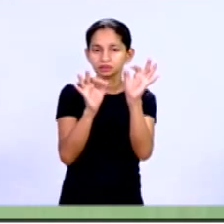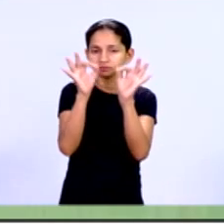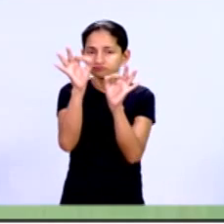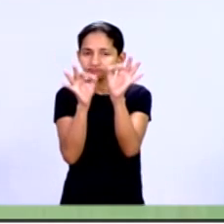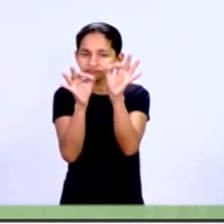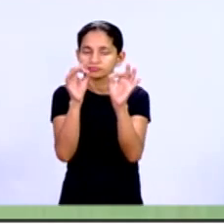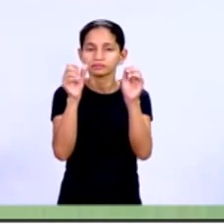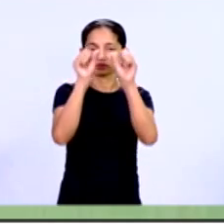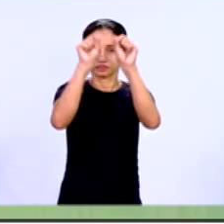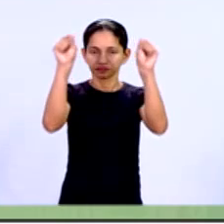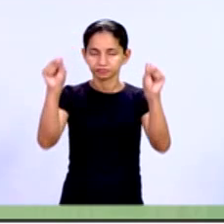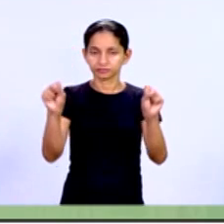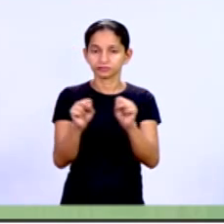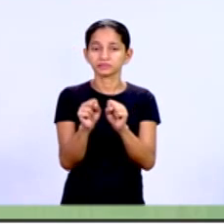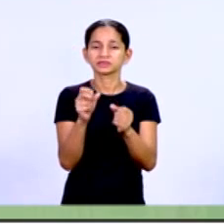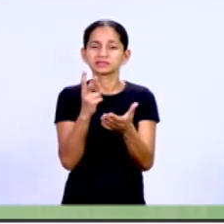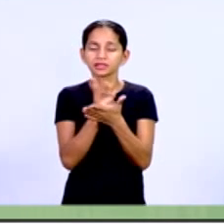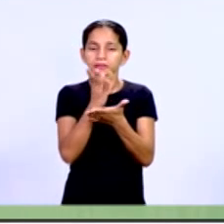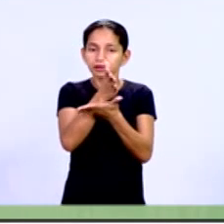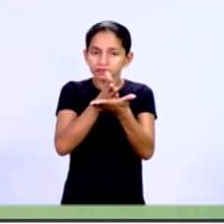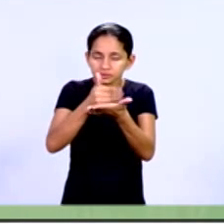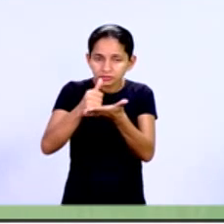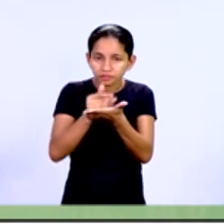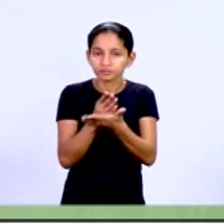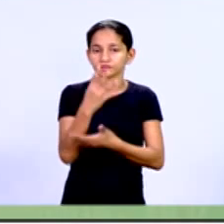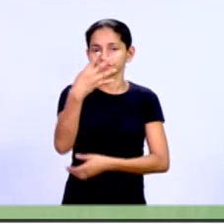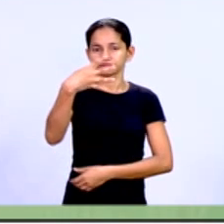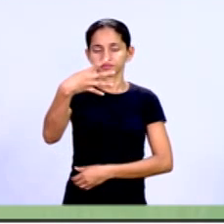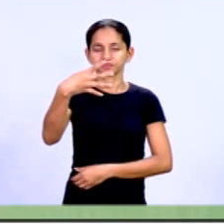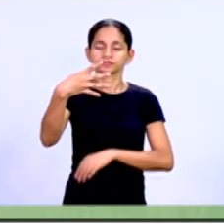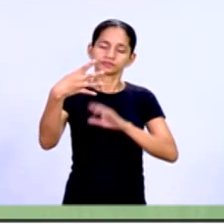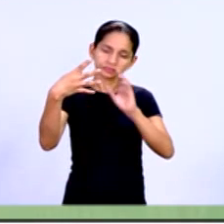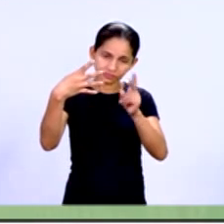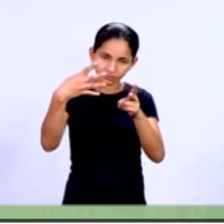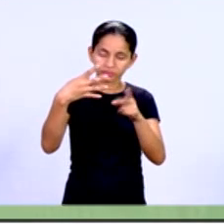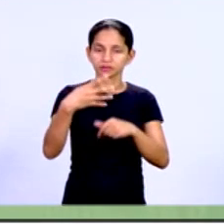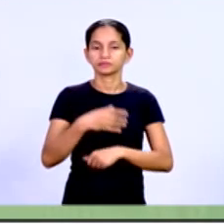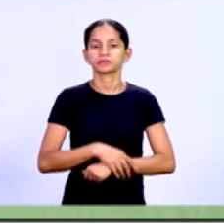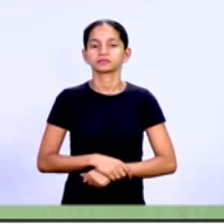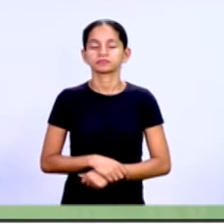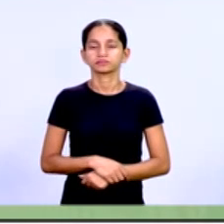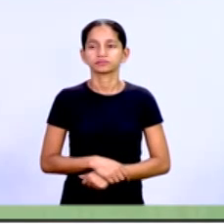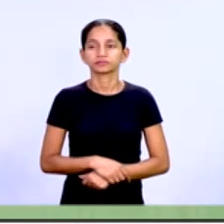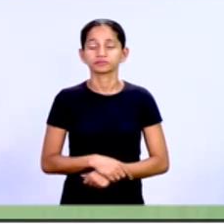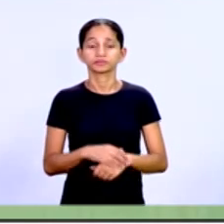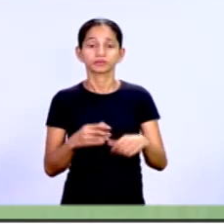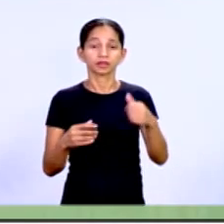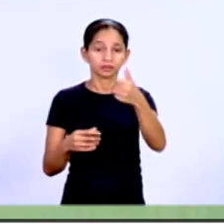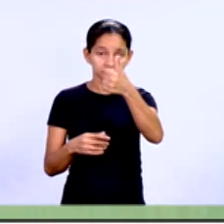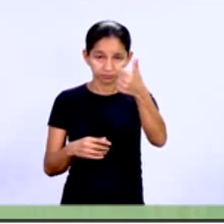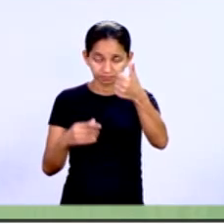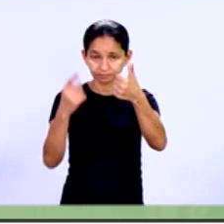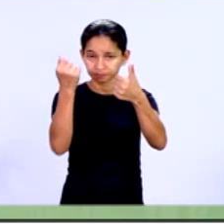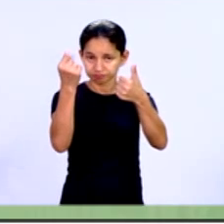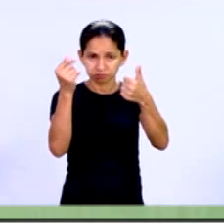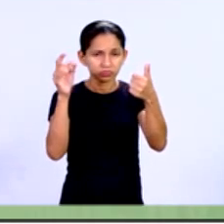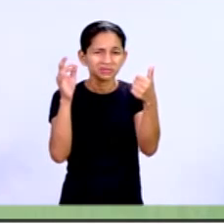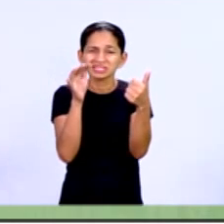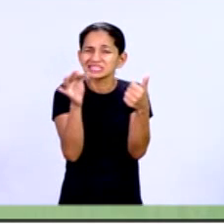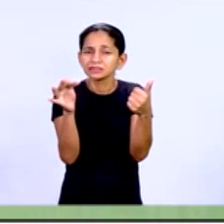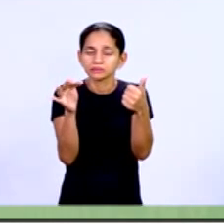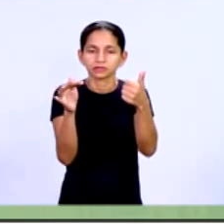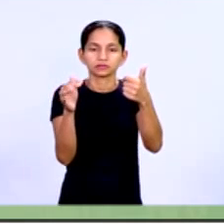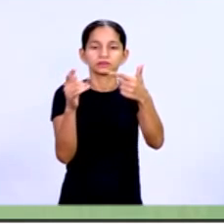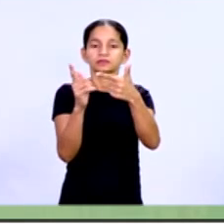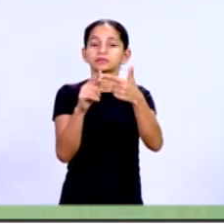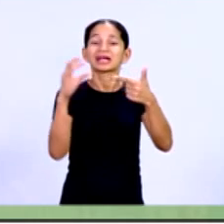com base em 4 subdivisões estabelecidas para o mercado financeiro: o mercado monetário, o